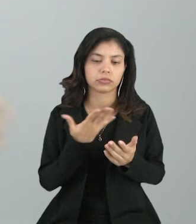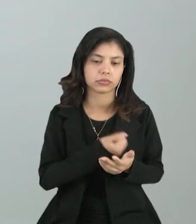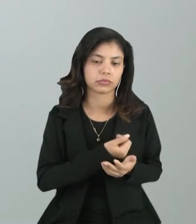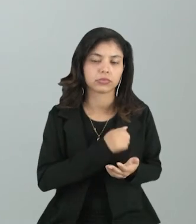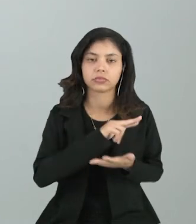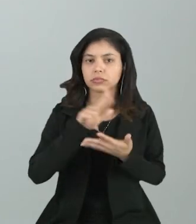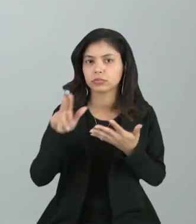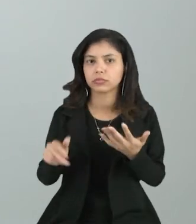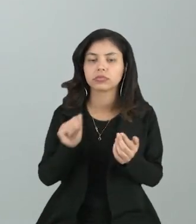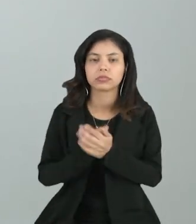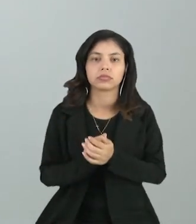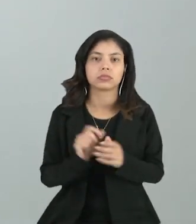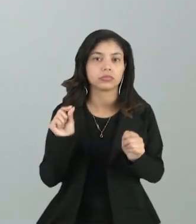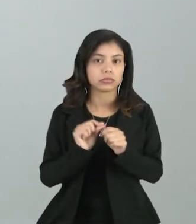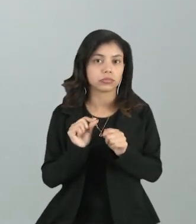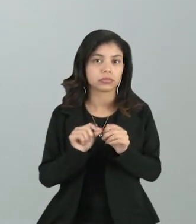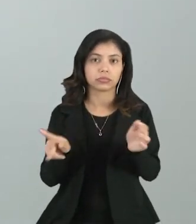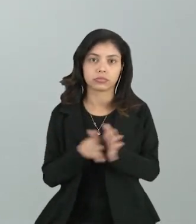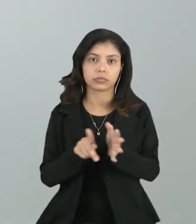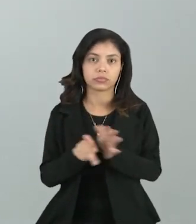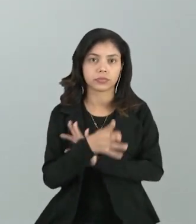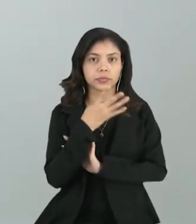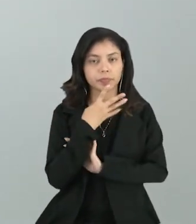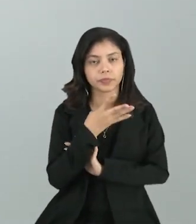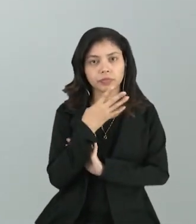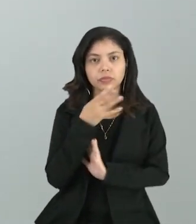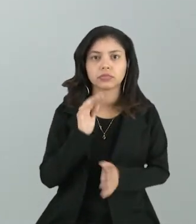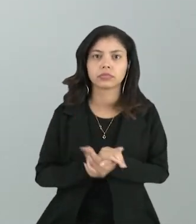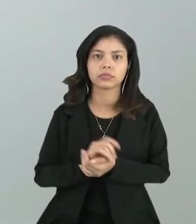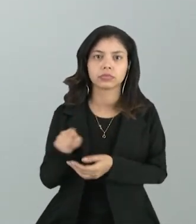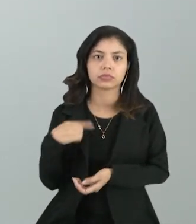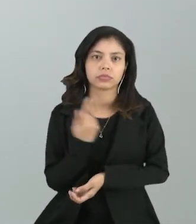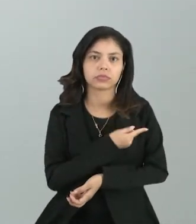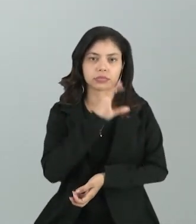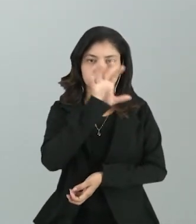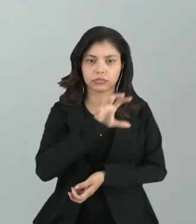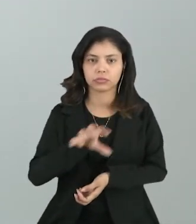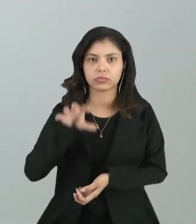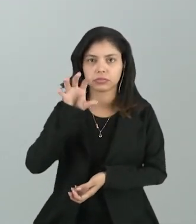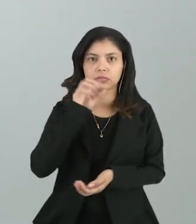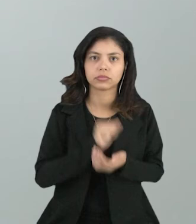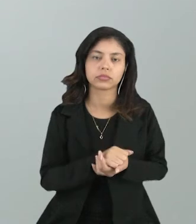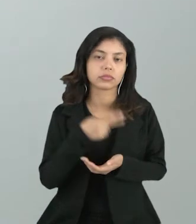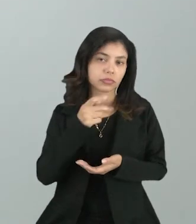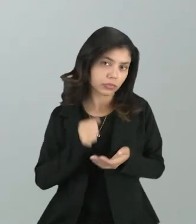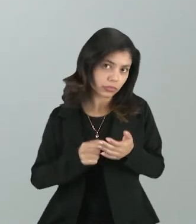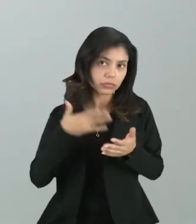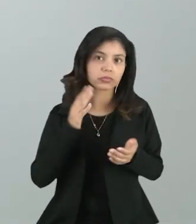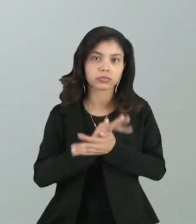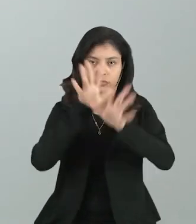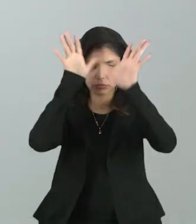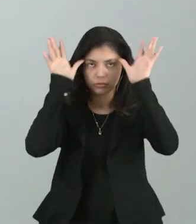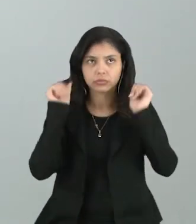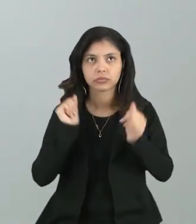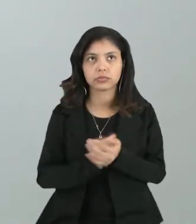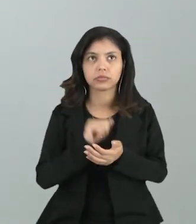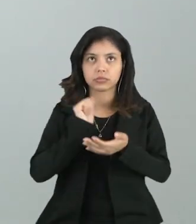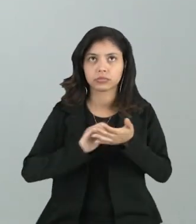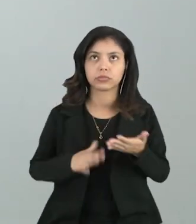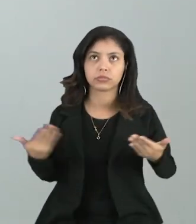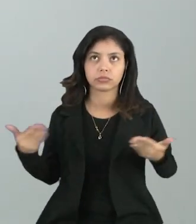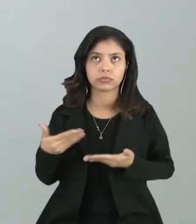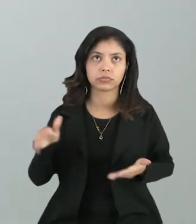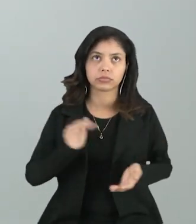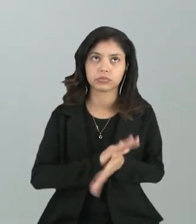inúmeras festividades que são bem conhecidas aqui na nossa região. Então, a gente falou mais do Acre, né? E esse exercitando